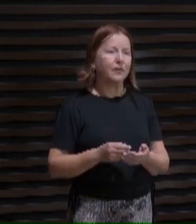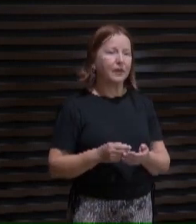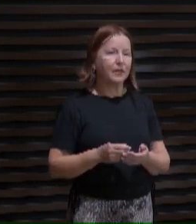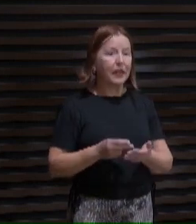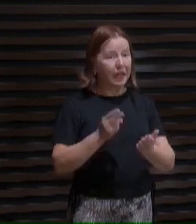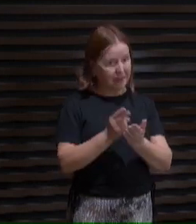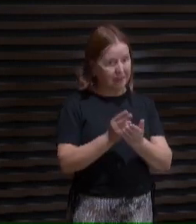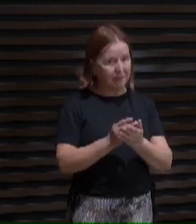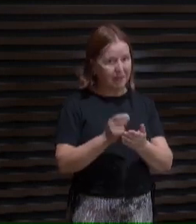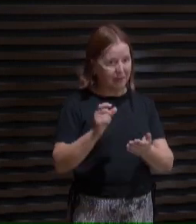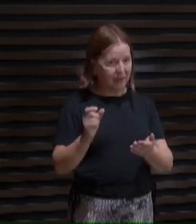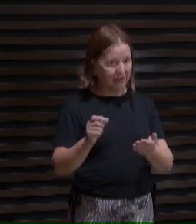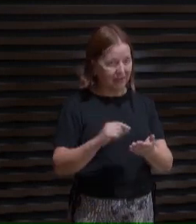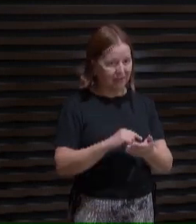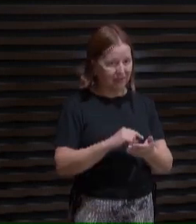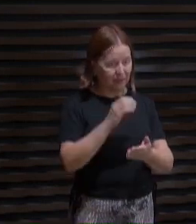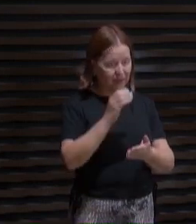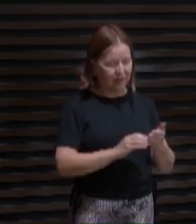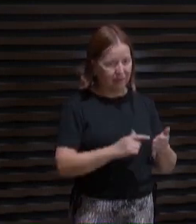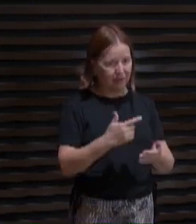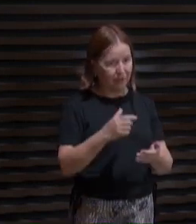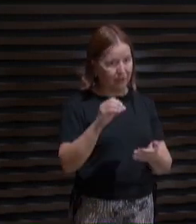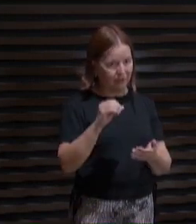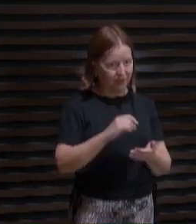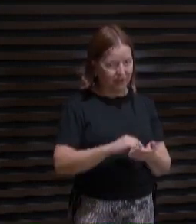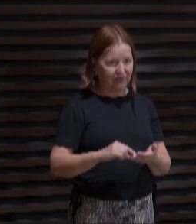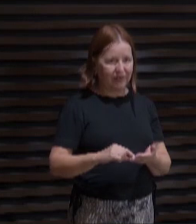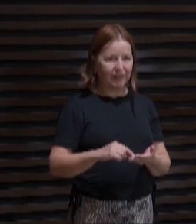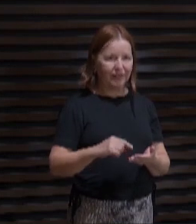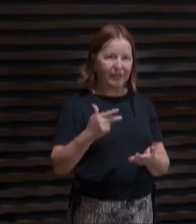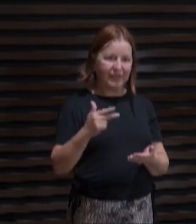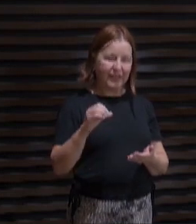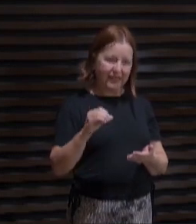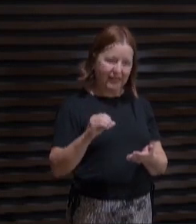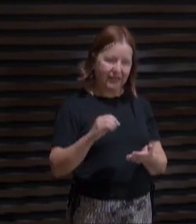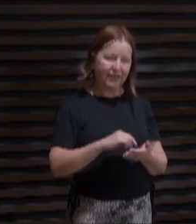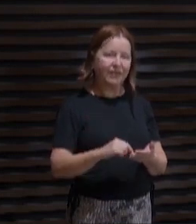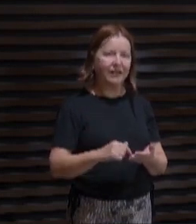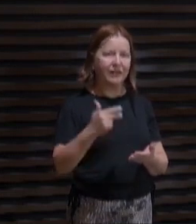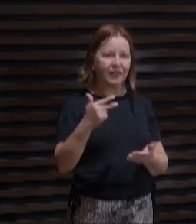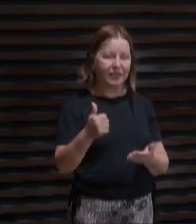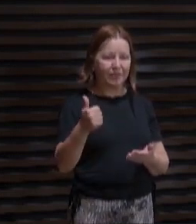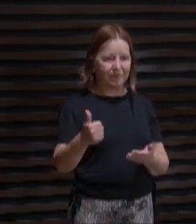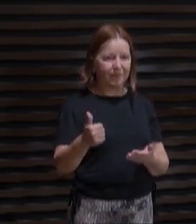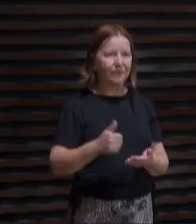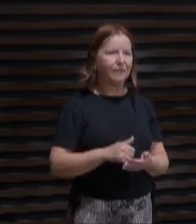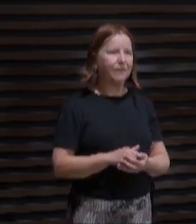não sejam as mesmas, vamos olhar o capítulo 20, 30 e 31. João 20, 30 e